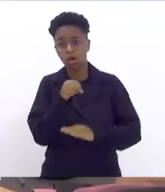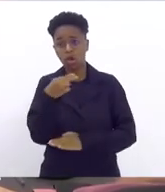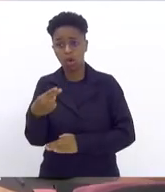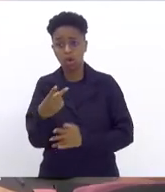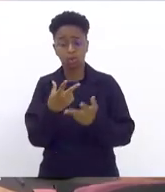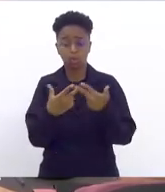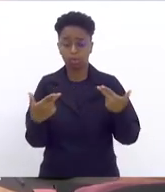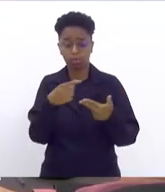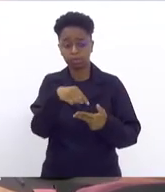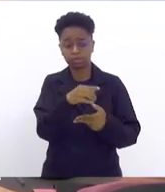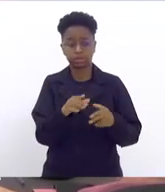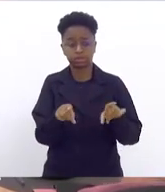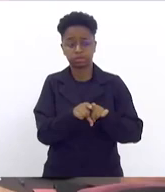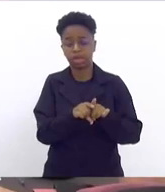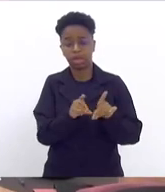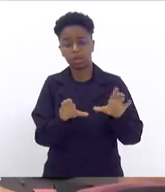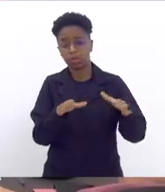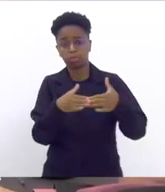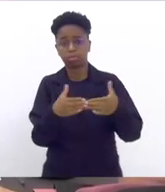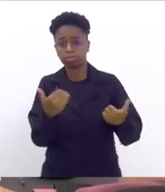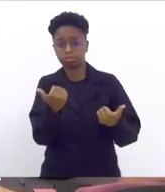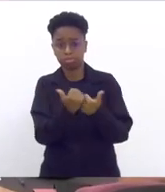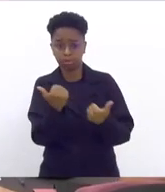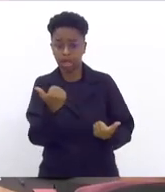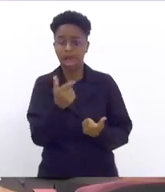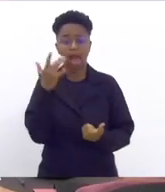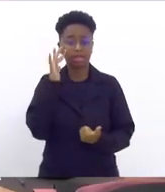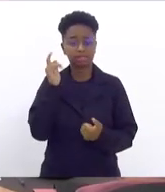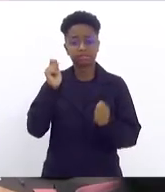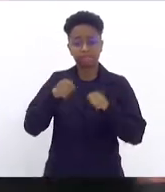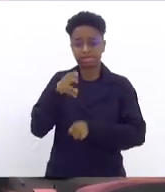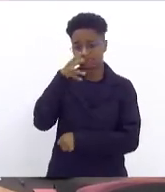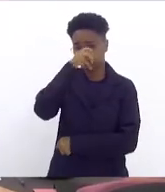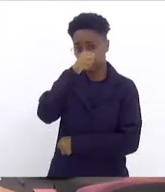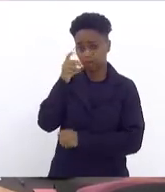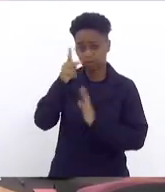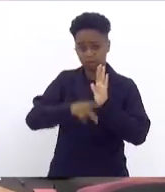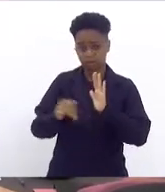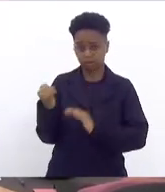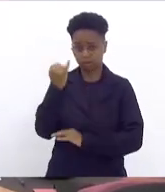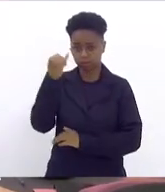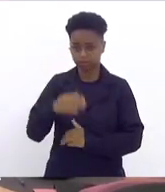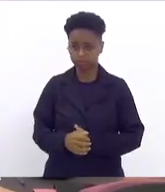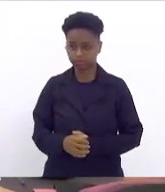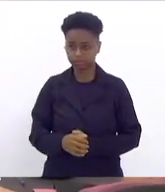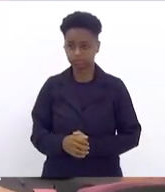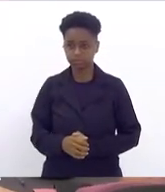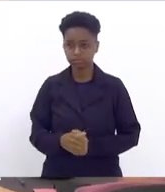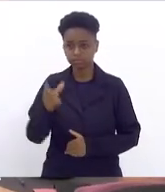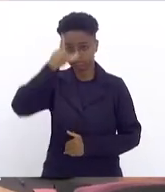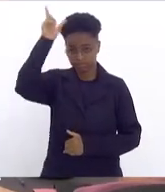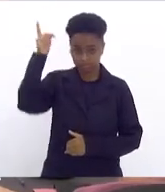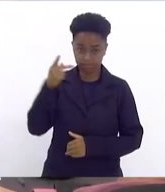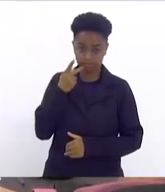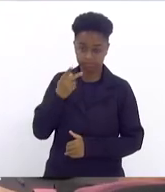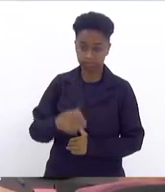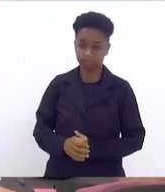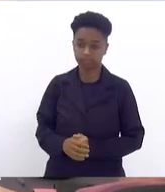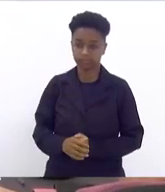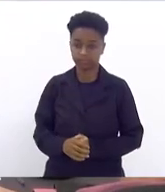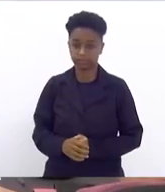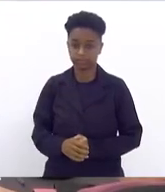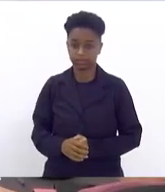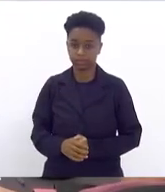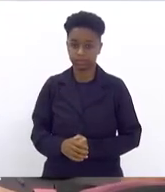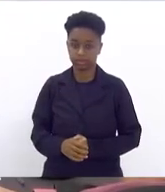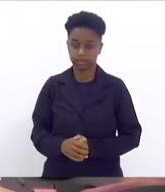sua assessoria achem que caiba aqui para a gente poder salvar esse projeto muito importante. Presidente. Deputado Luiz Paulo, para discutir. Em cima